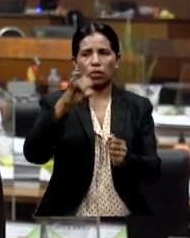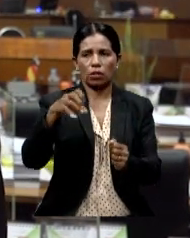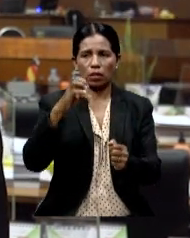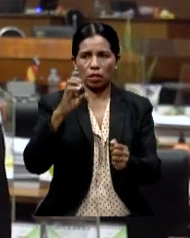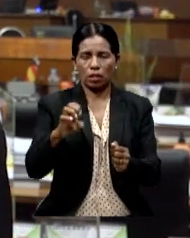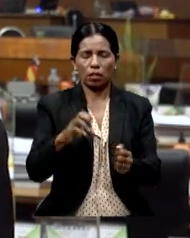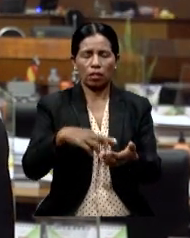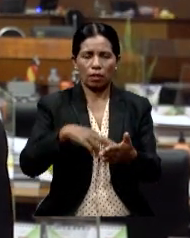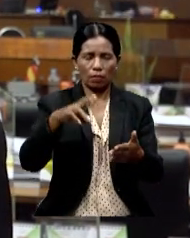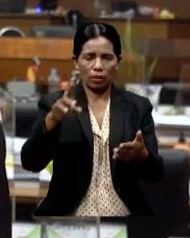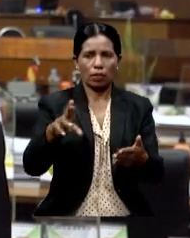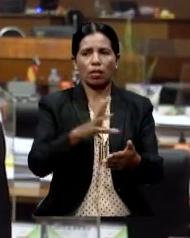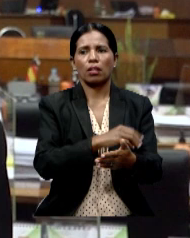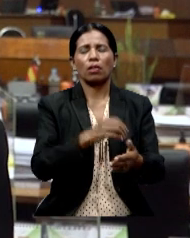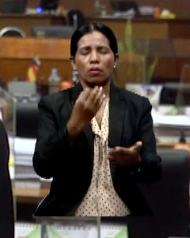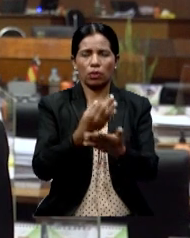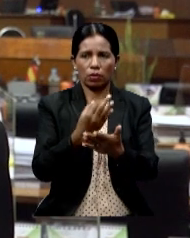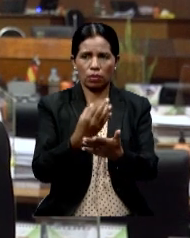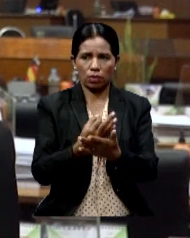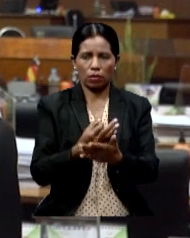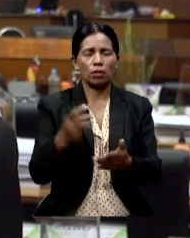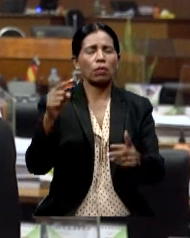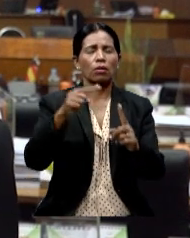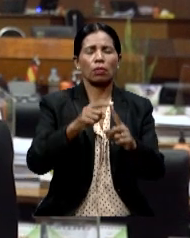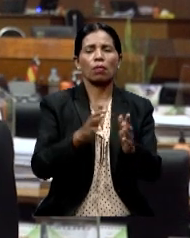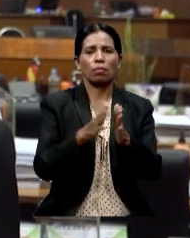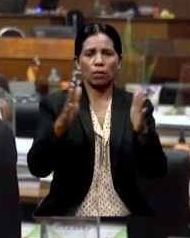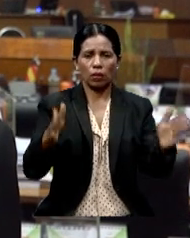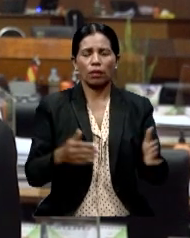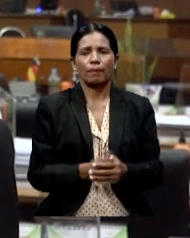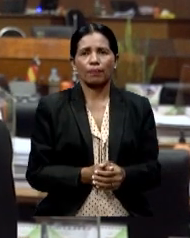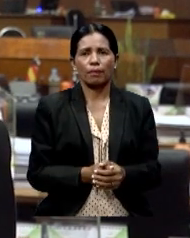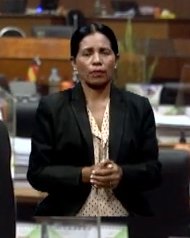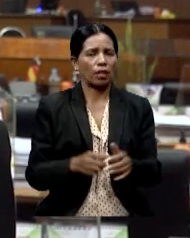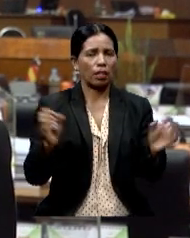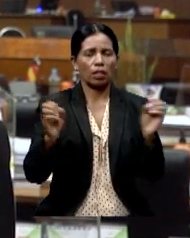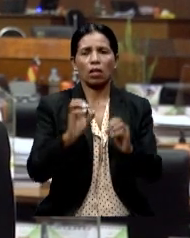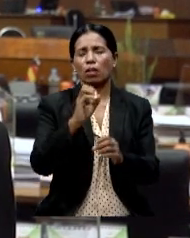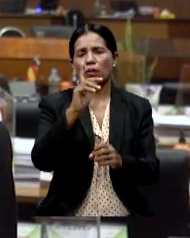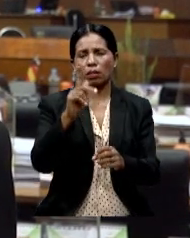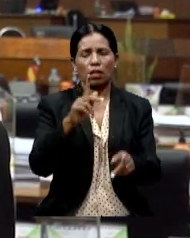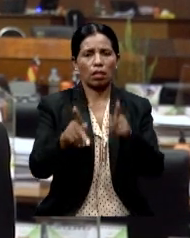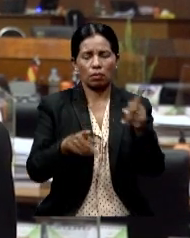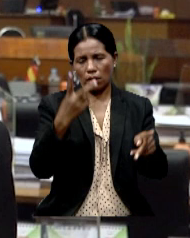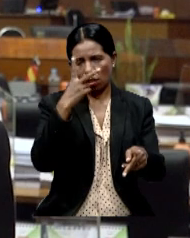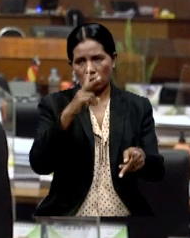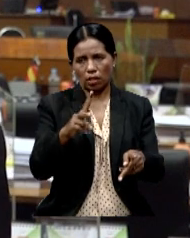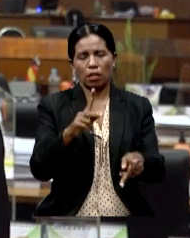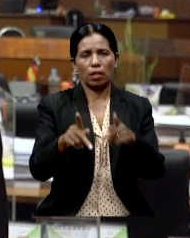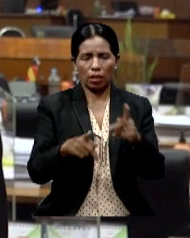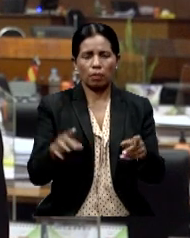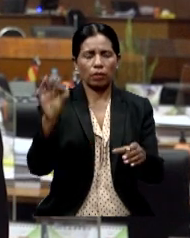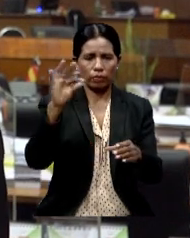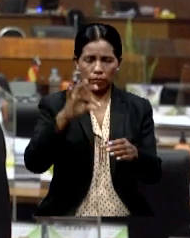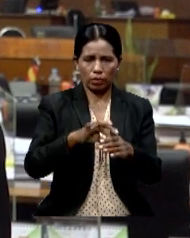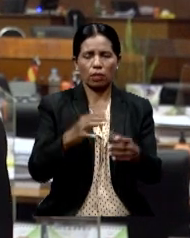mesma aprovado, montante na Tobot, mas é e da né, lá e a Bota que é uma povo, é uma povo Zulga Hela da Dau,